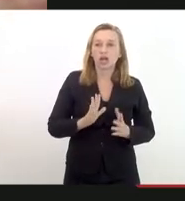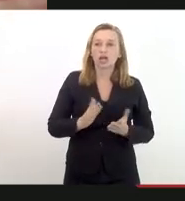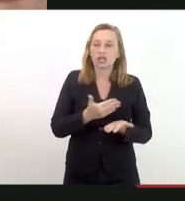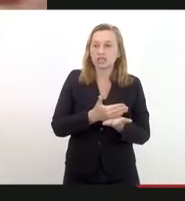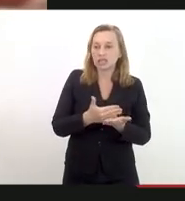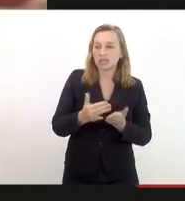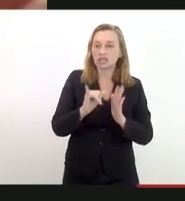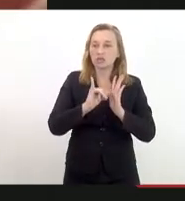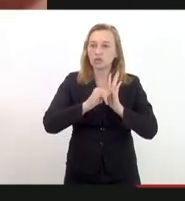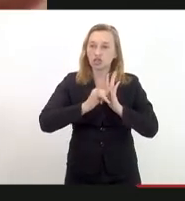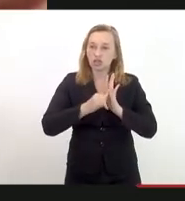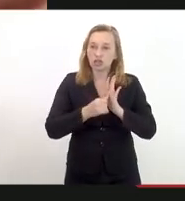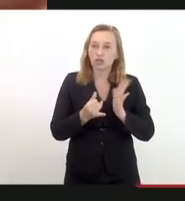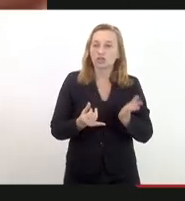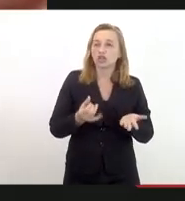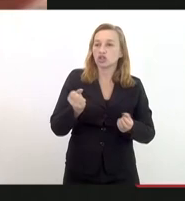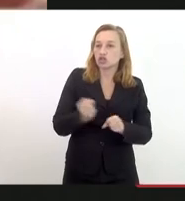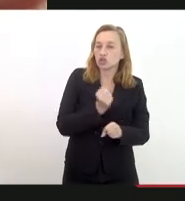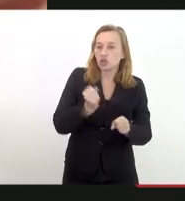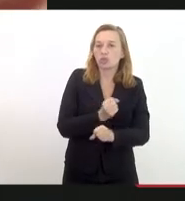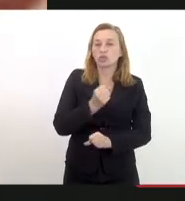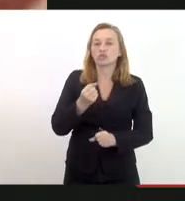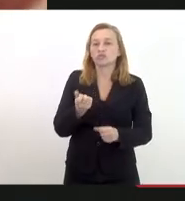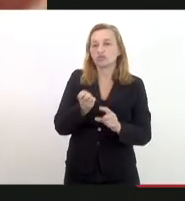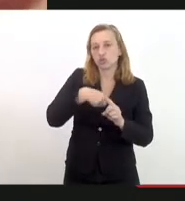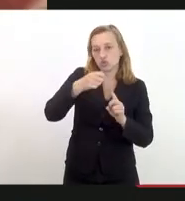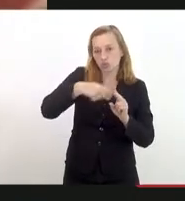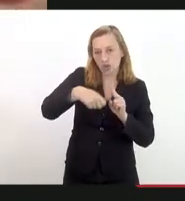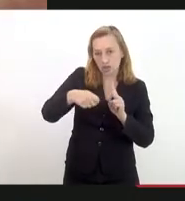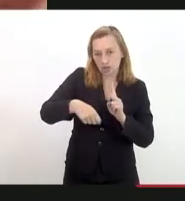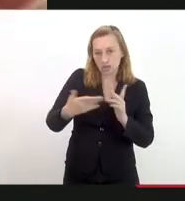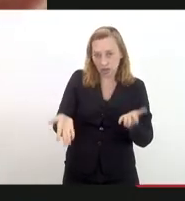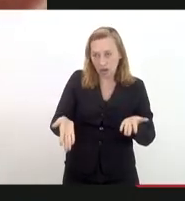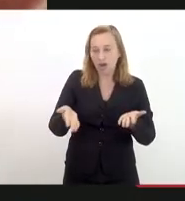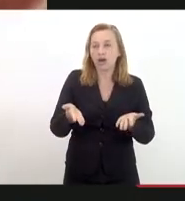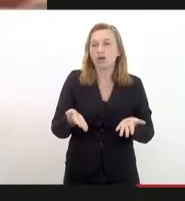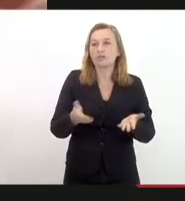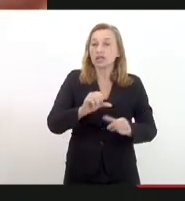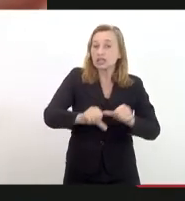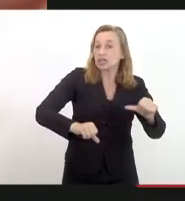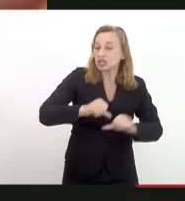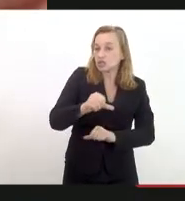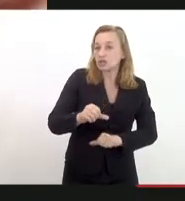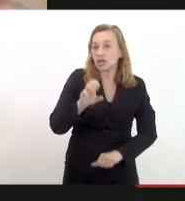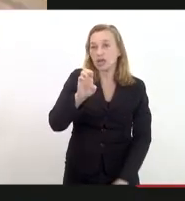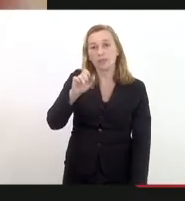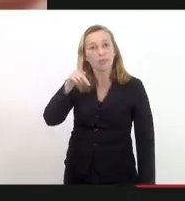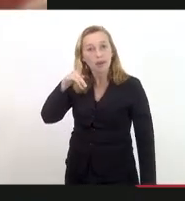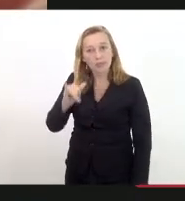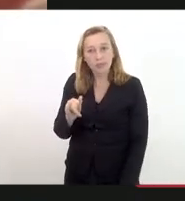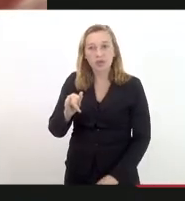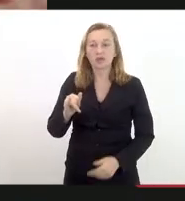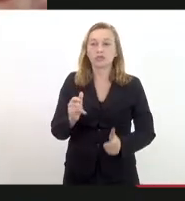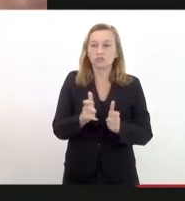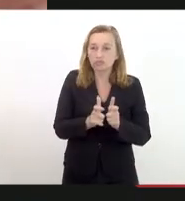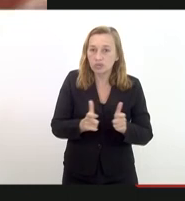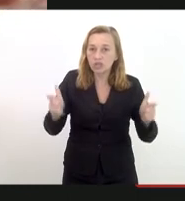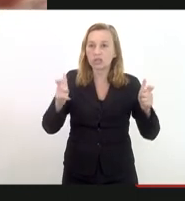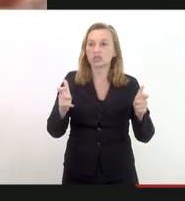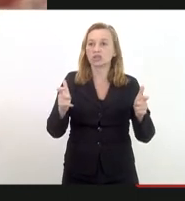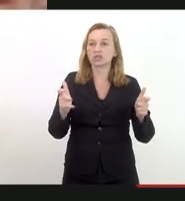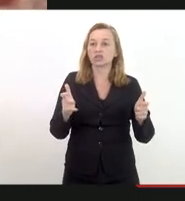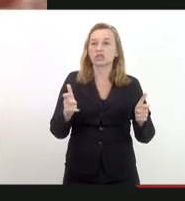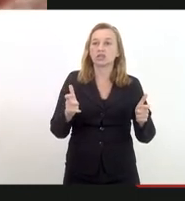edital de obras nos próximos meses, para que a gente transforme o ETAP num grande complexo